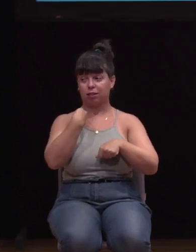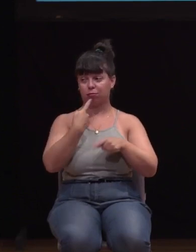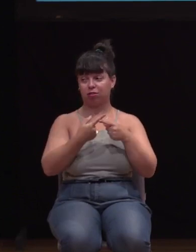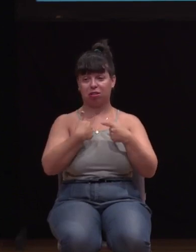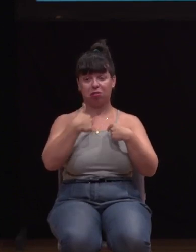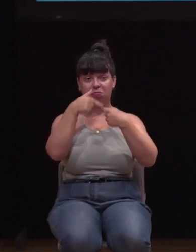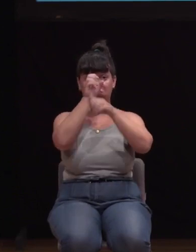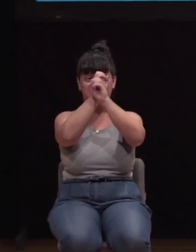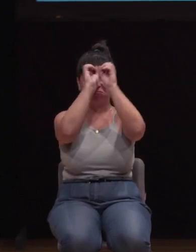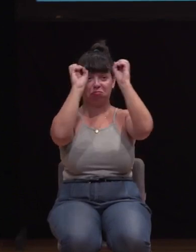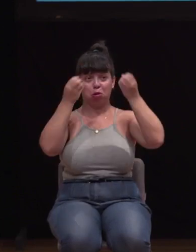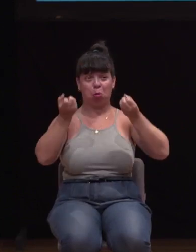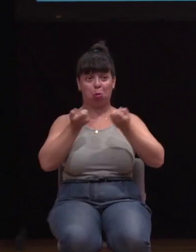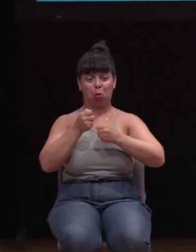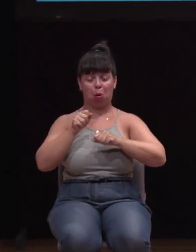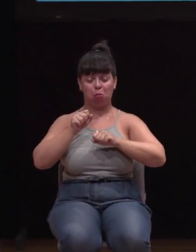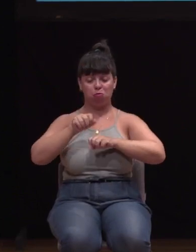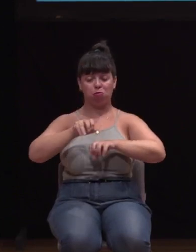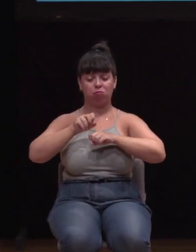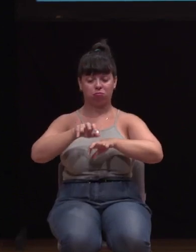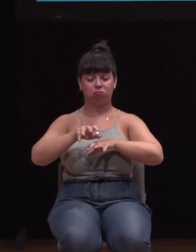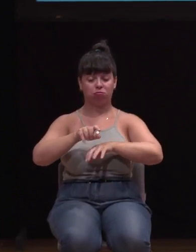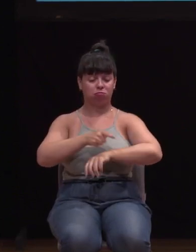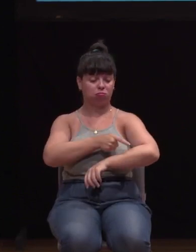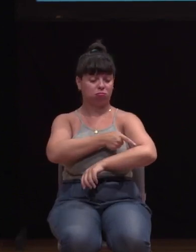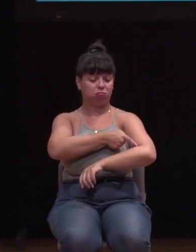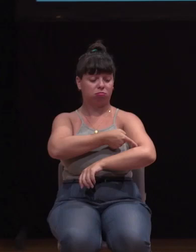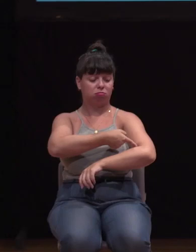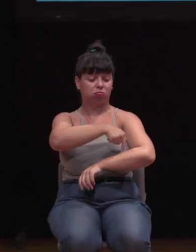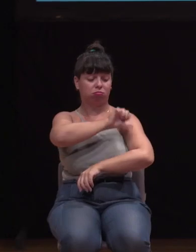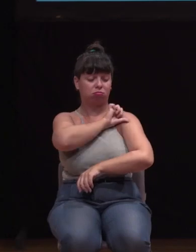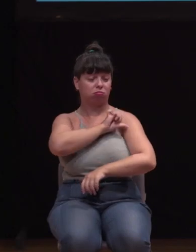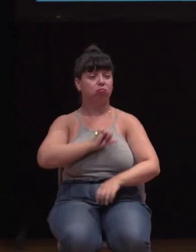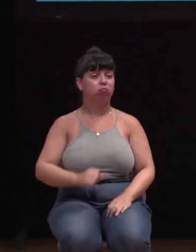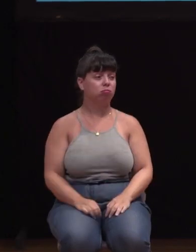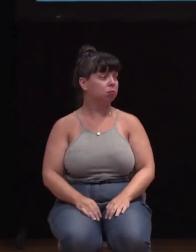ideia de como trabalhar isso de ensino infantil e fundamental.